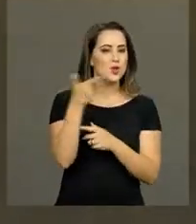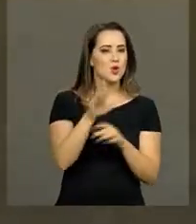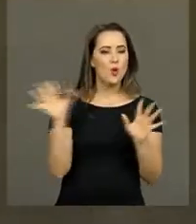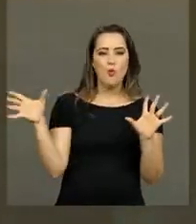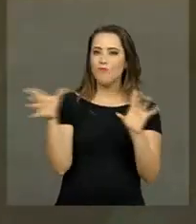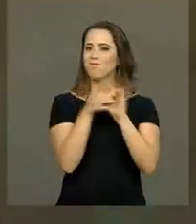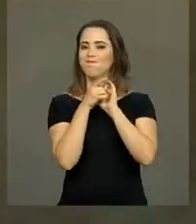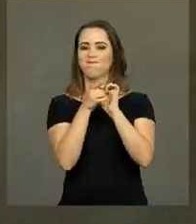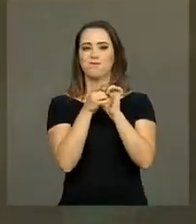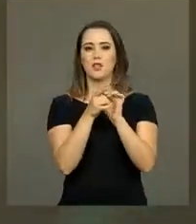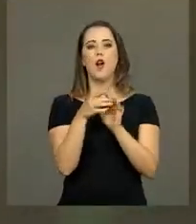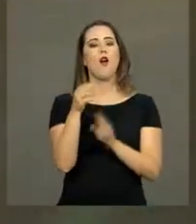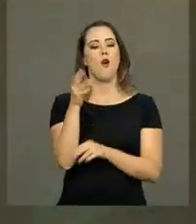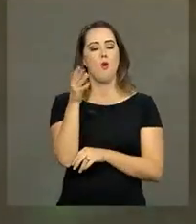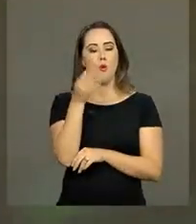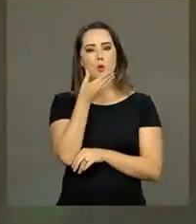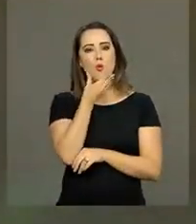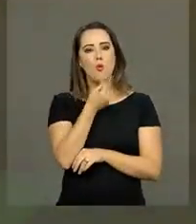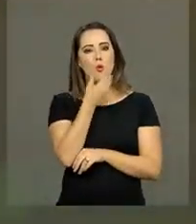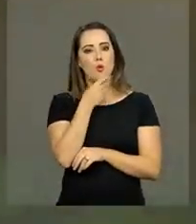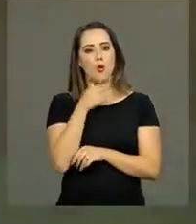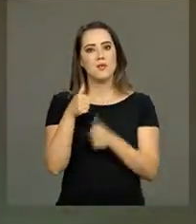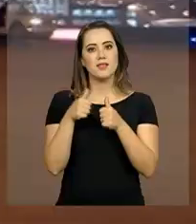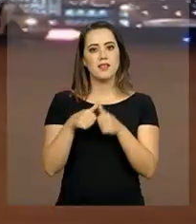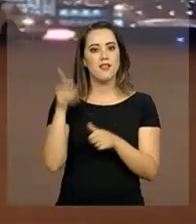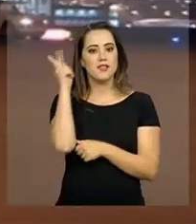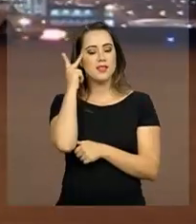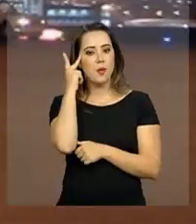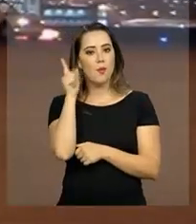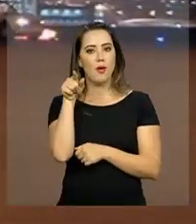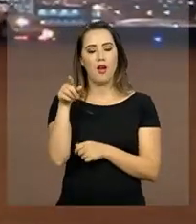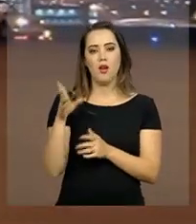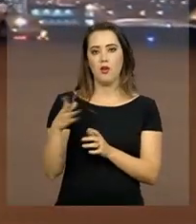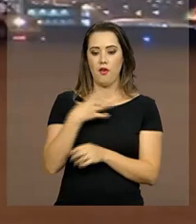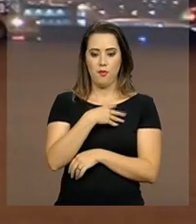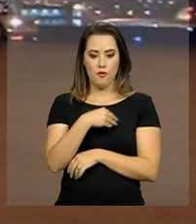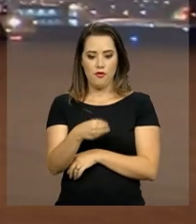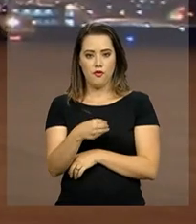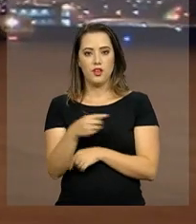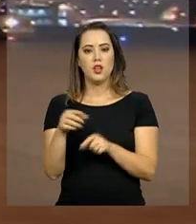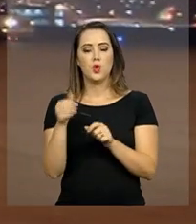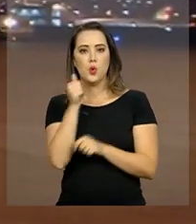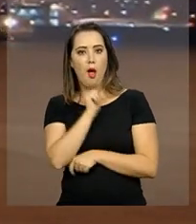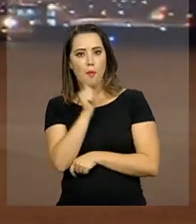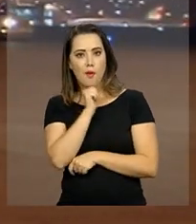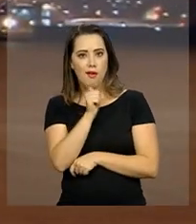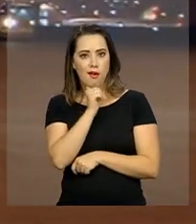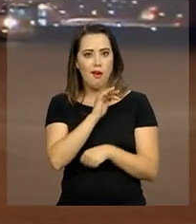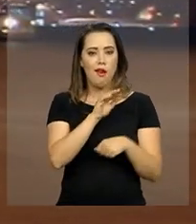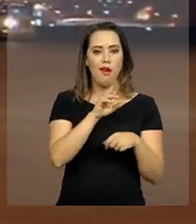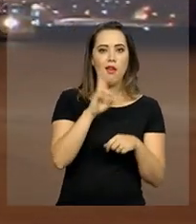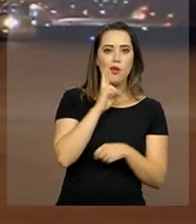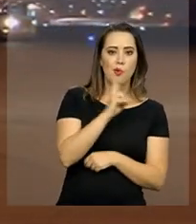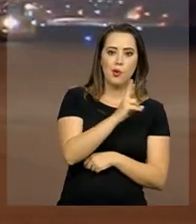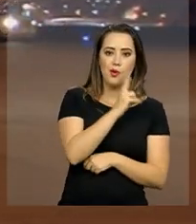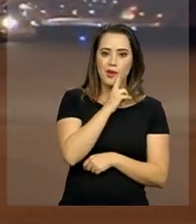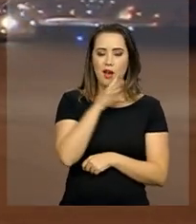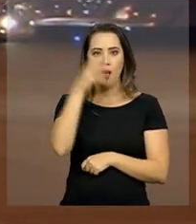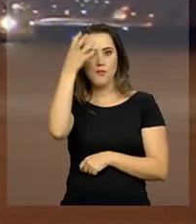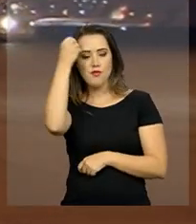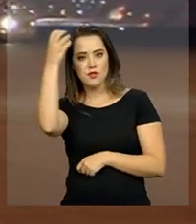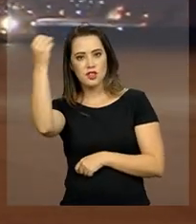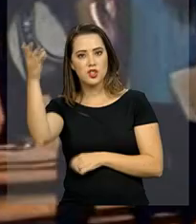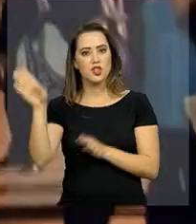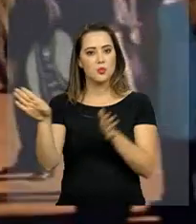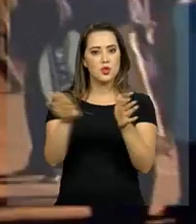novamente. O marido estava em um abrigo em São Paulo. Ela e os filhos em Boa Vista, Roraima, quando embarcaram